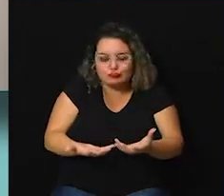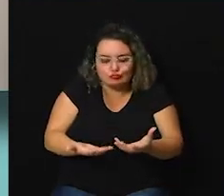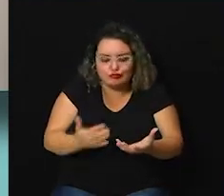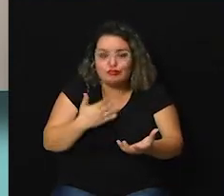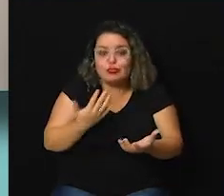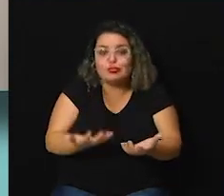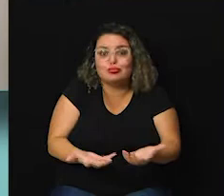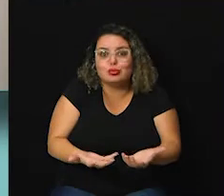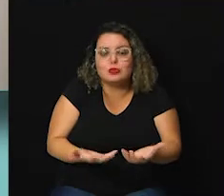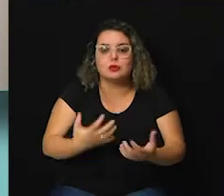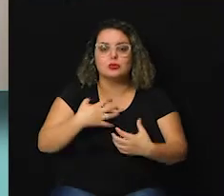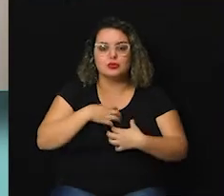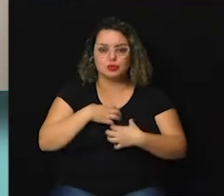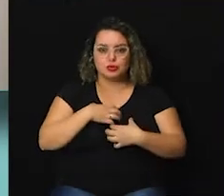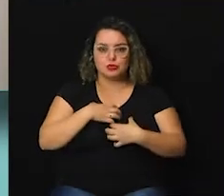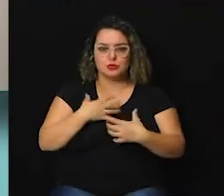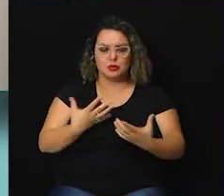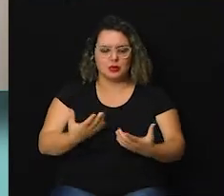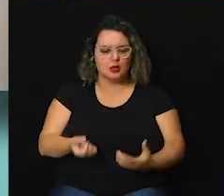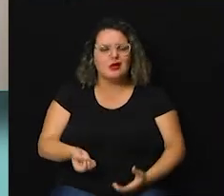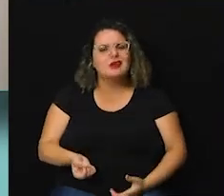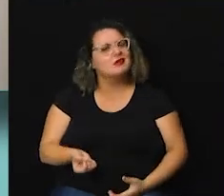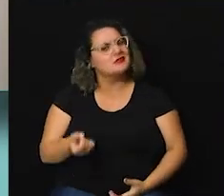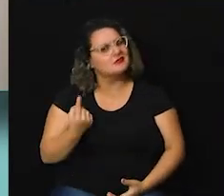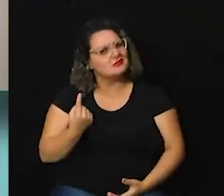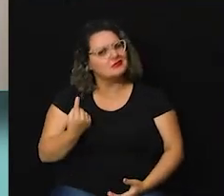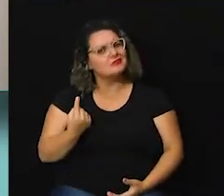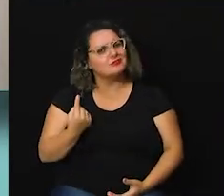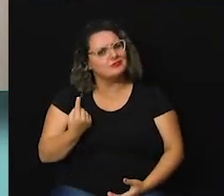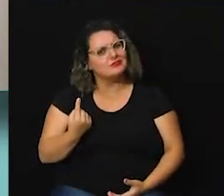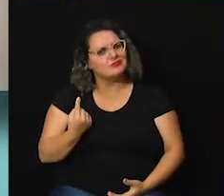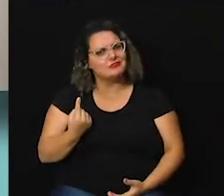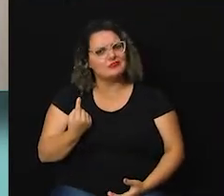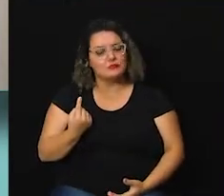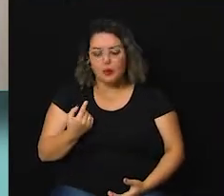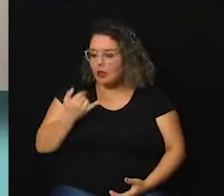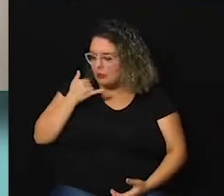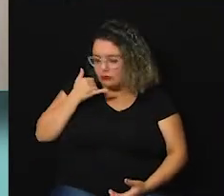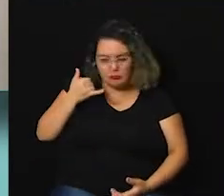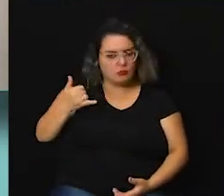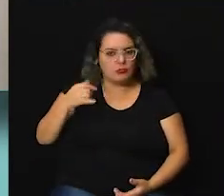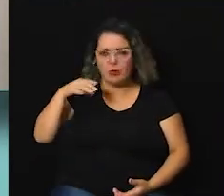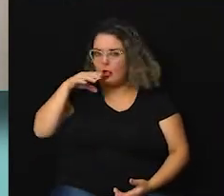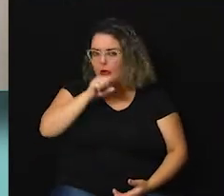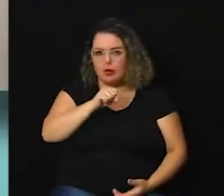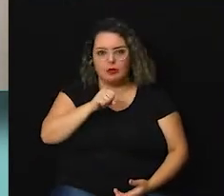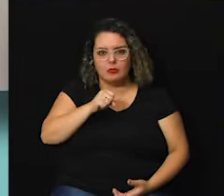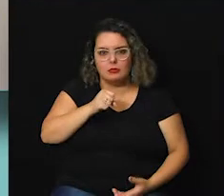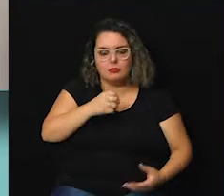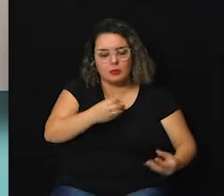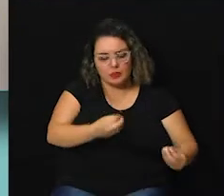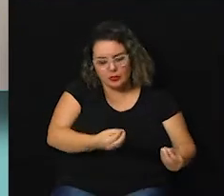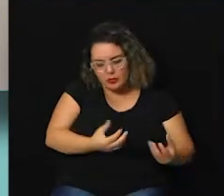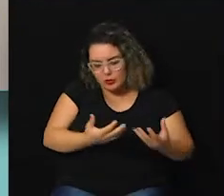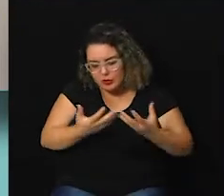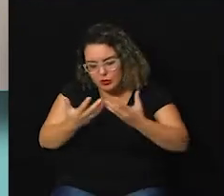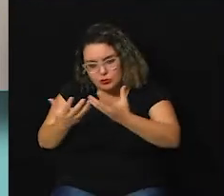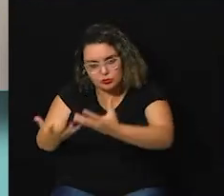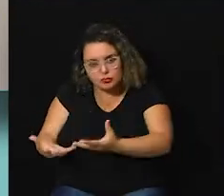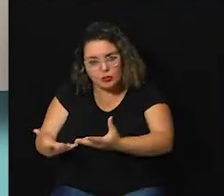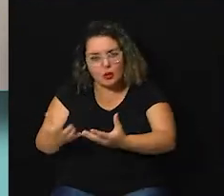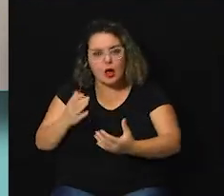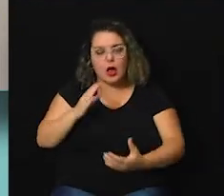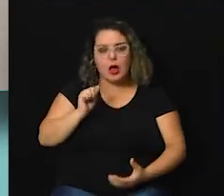E a forma como elas morreram, ele estranhou o fato e imediatamente ele entrou em contato comigo e nos encaminhou para